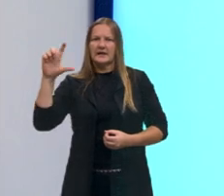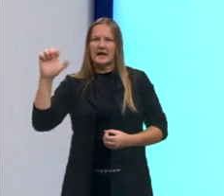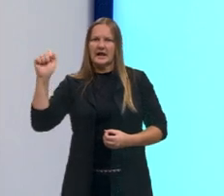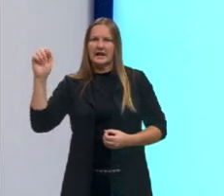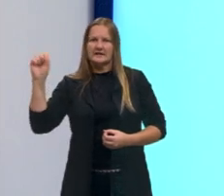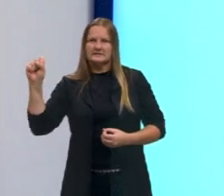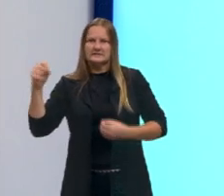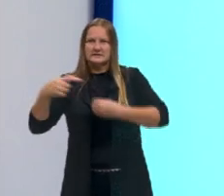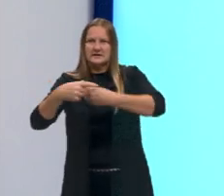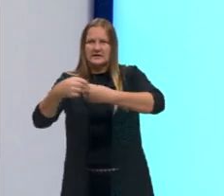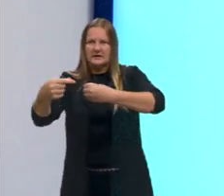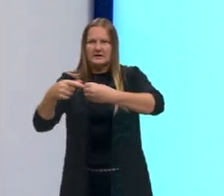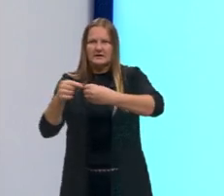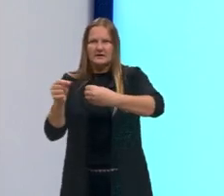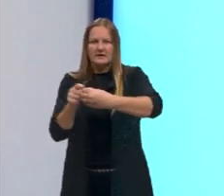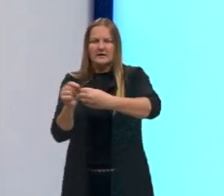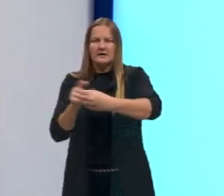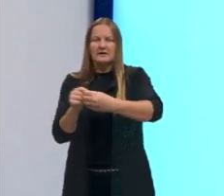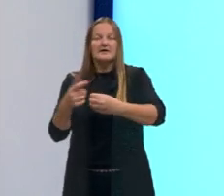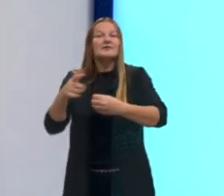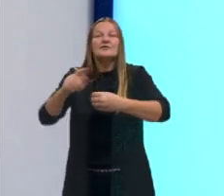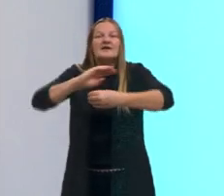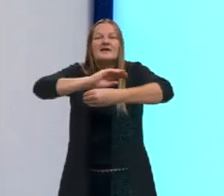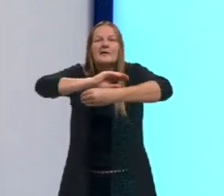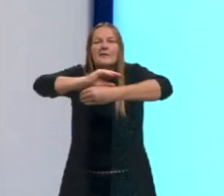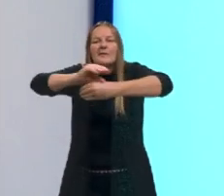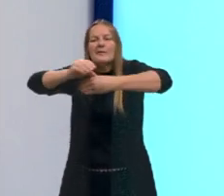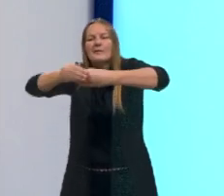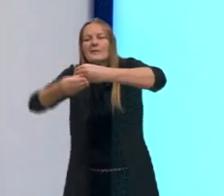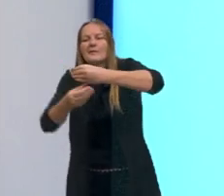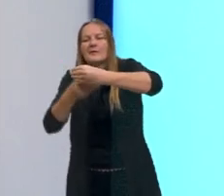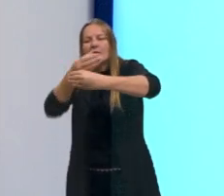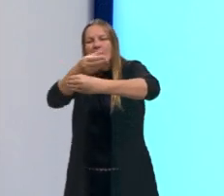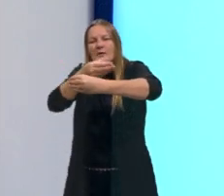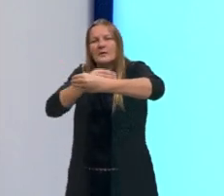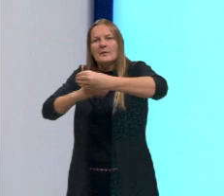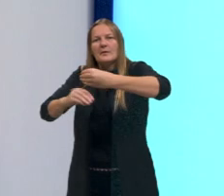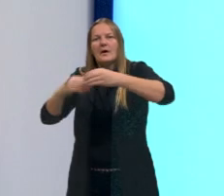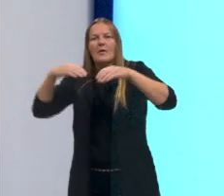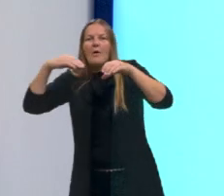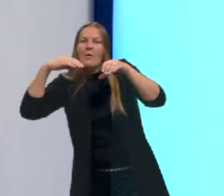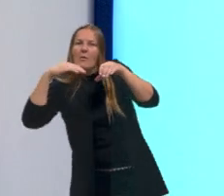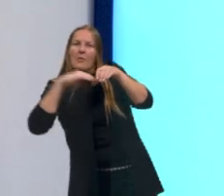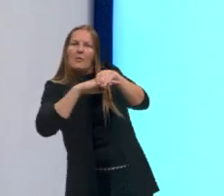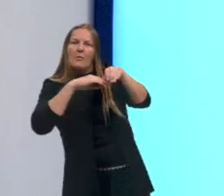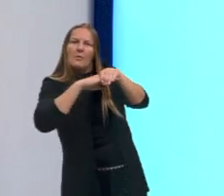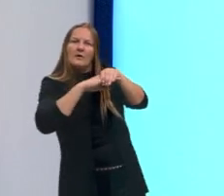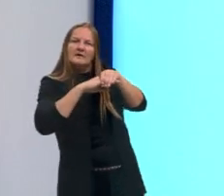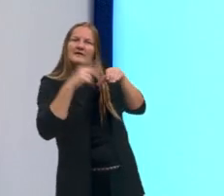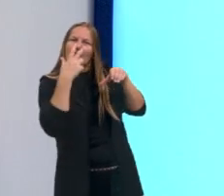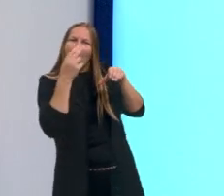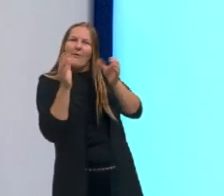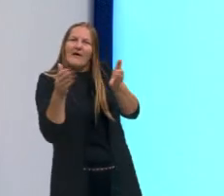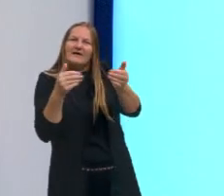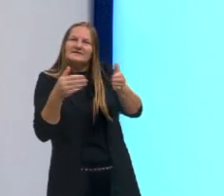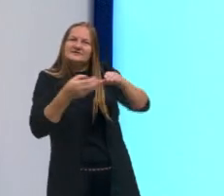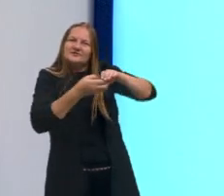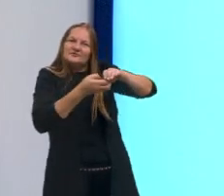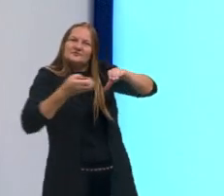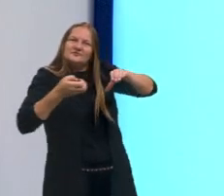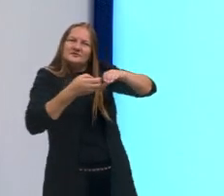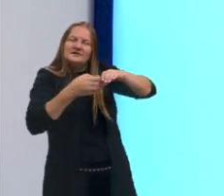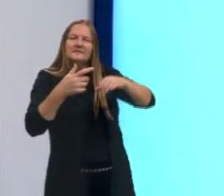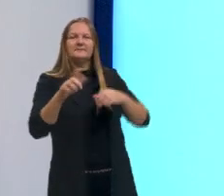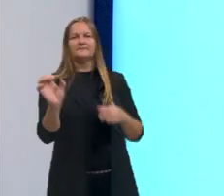ele não está envolvido numa membrana ele não tá guardadinho como se fosse uma caixinha né ele tá ali